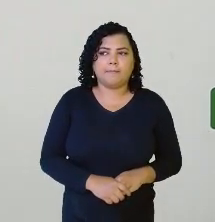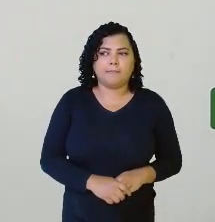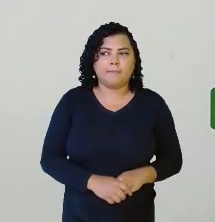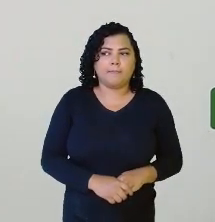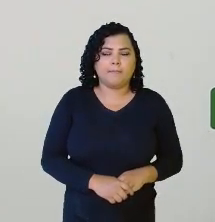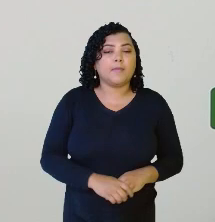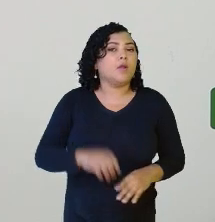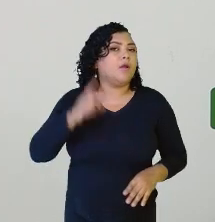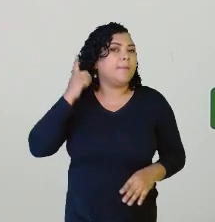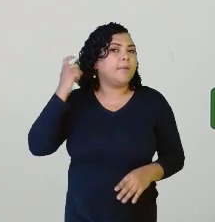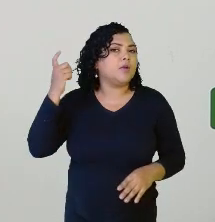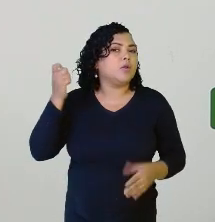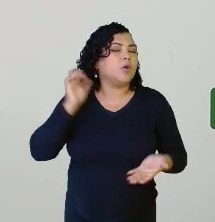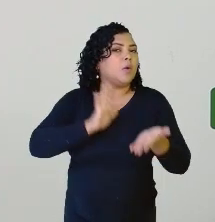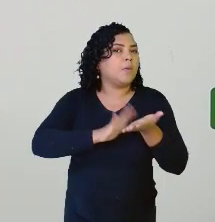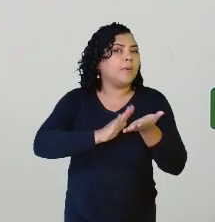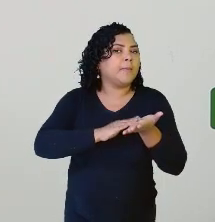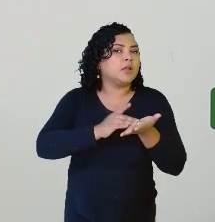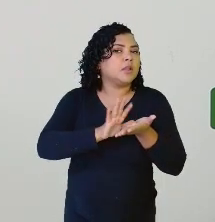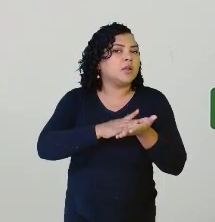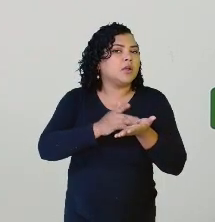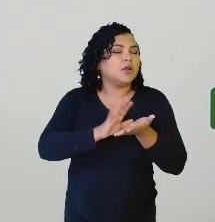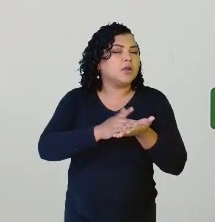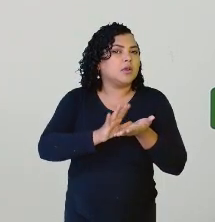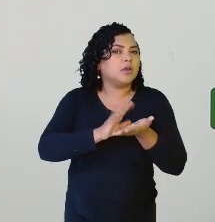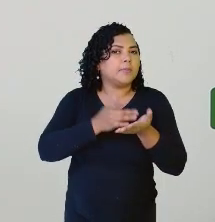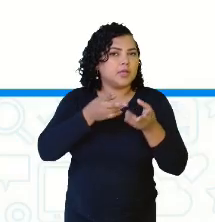Vamos ouvir esse som.